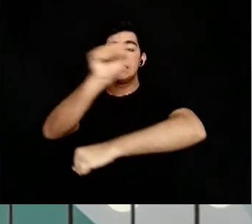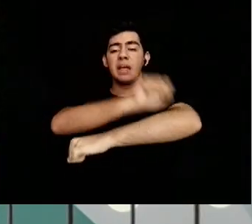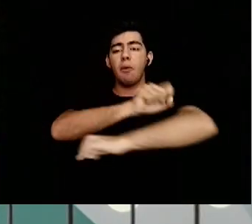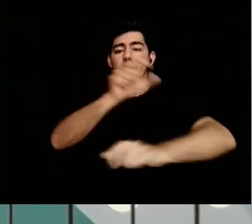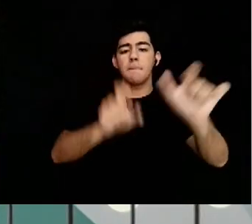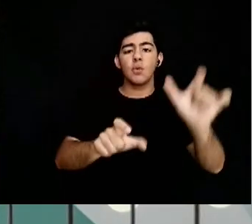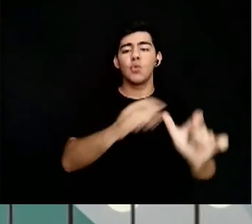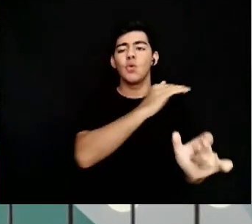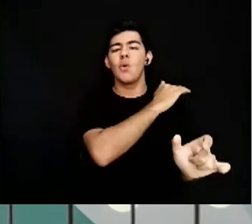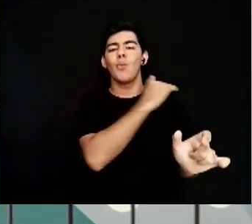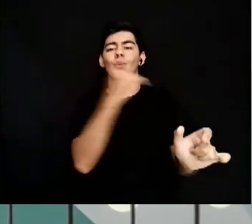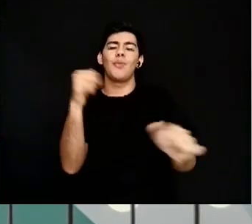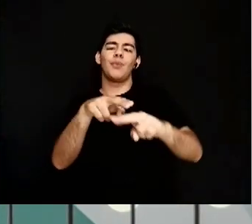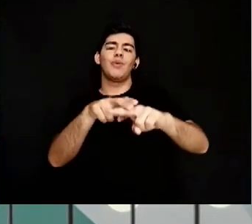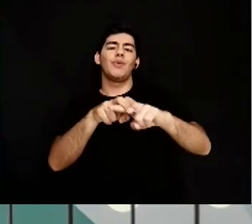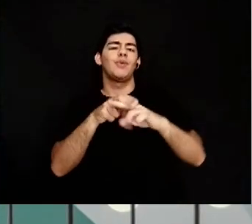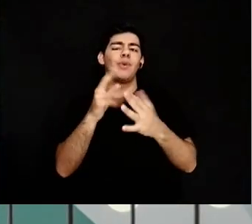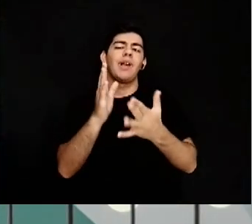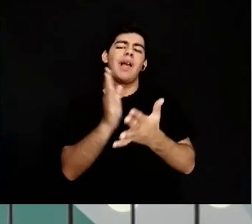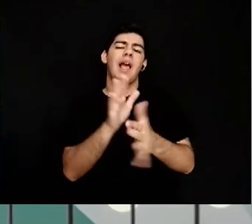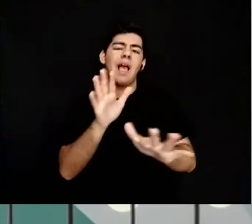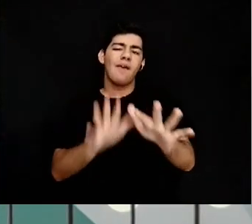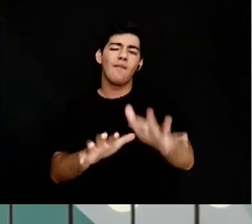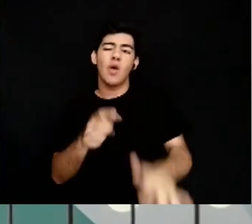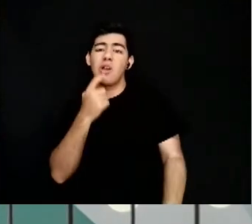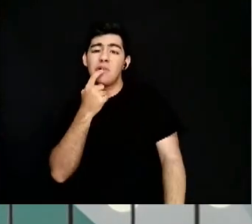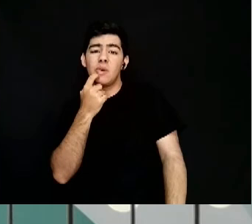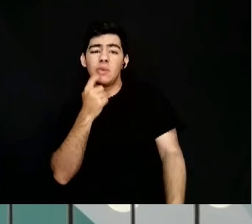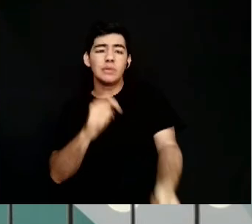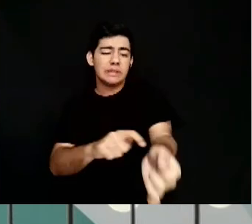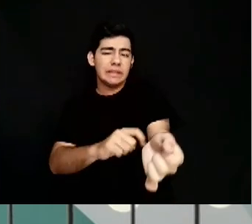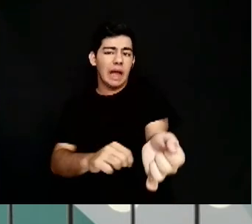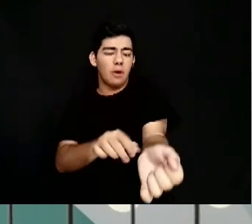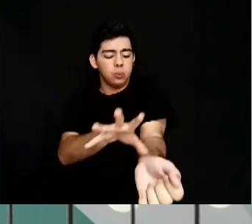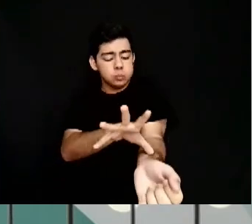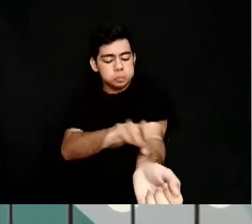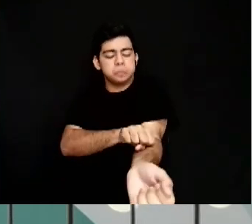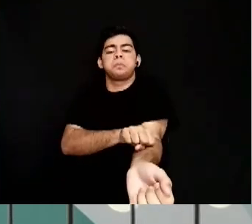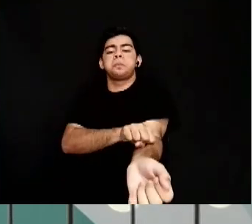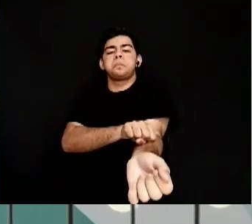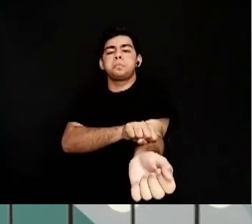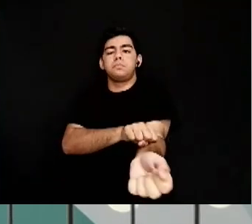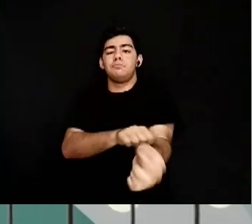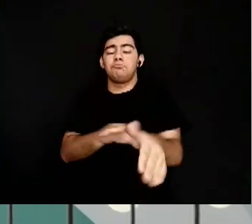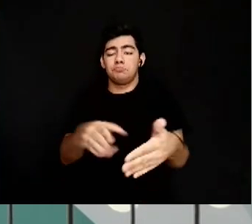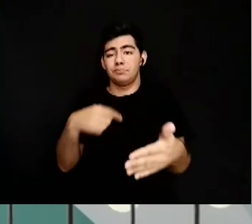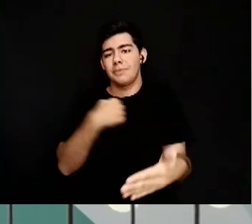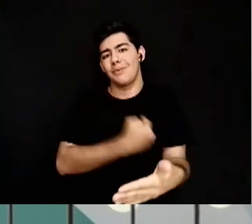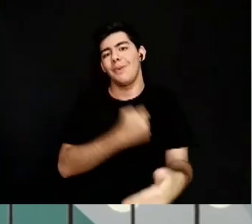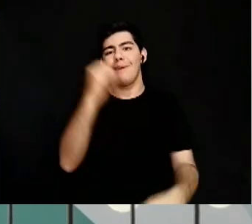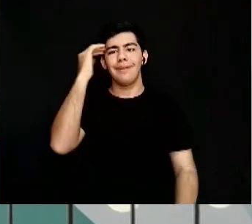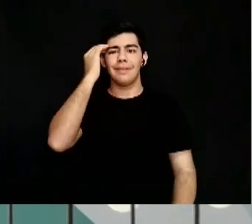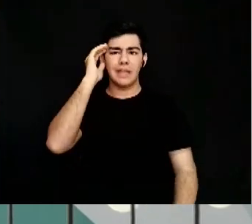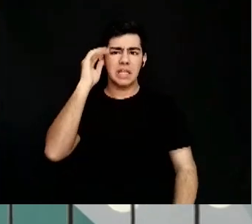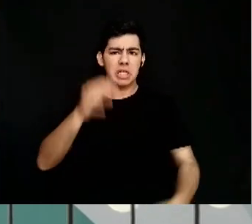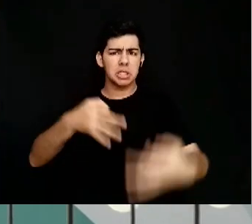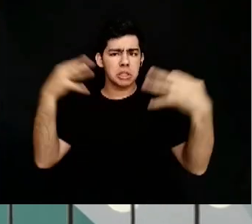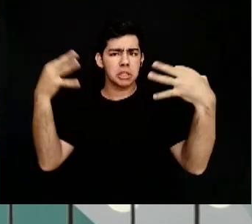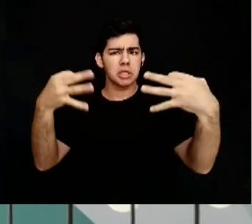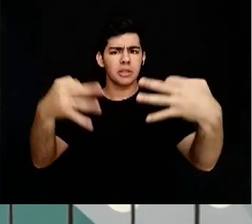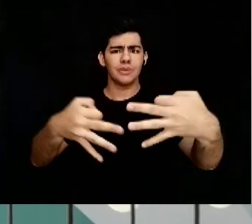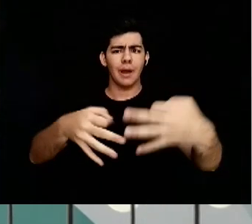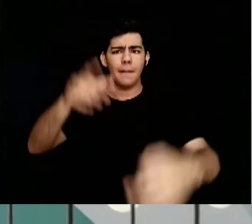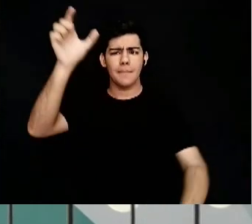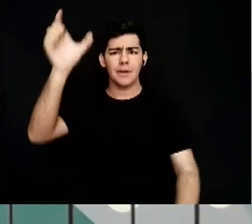por complicações relacionadas a coágulos sanguíneos. E para a gente abordar esse tema, o convidado